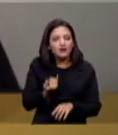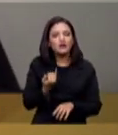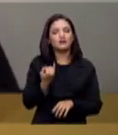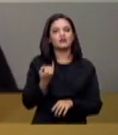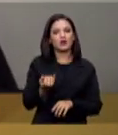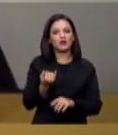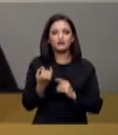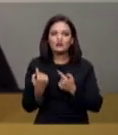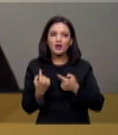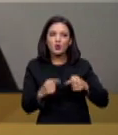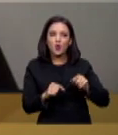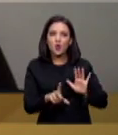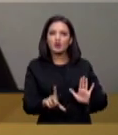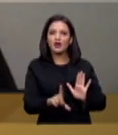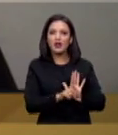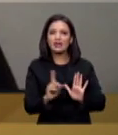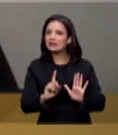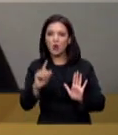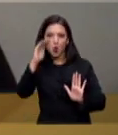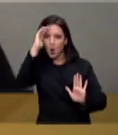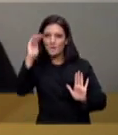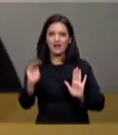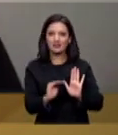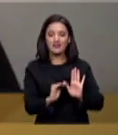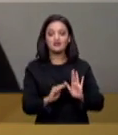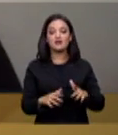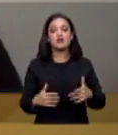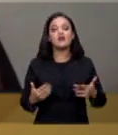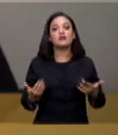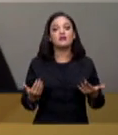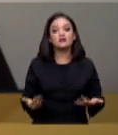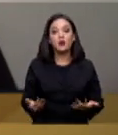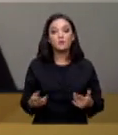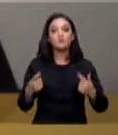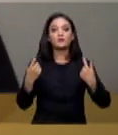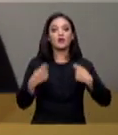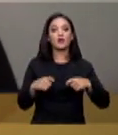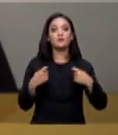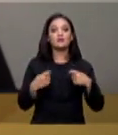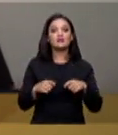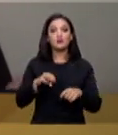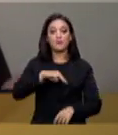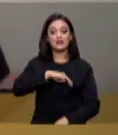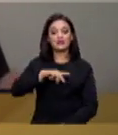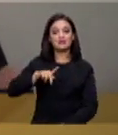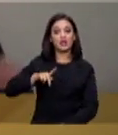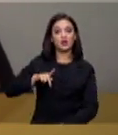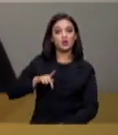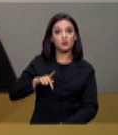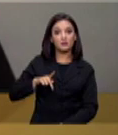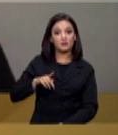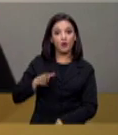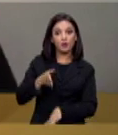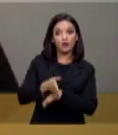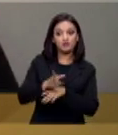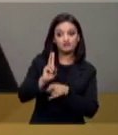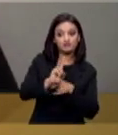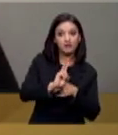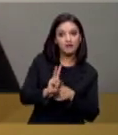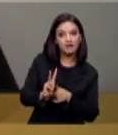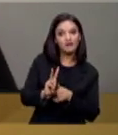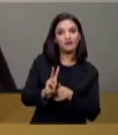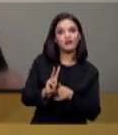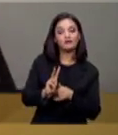lei, então é um caso que deverá ser examinado pelo Ministério Público. Nós não estamos